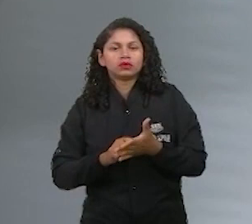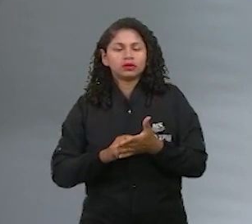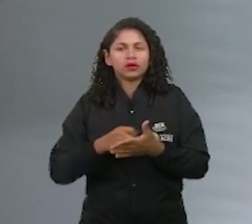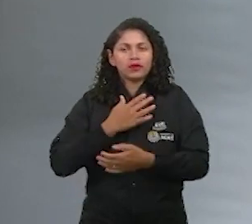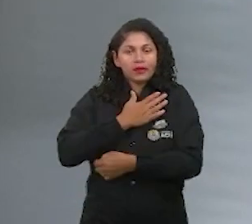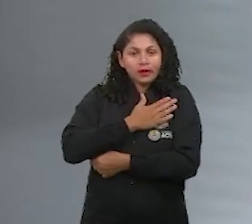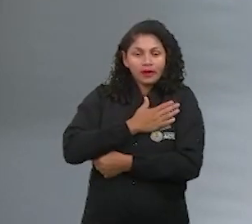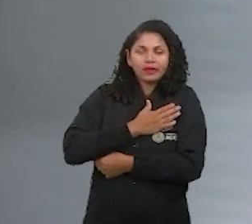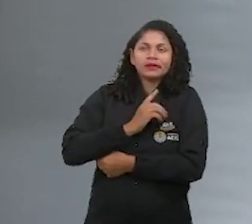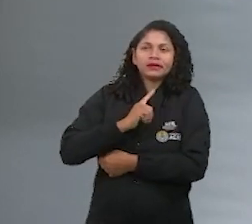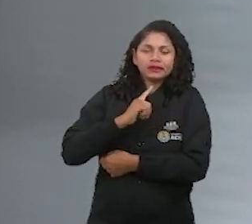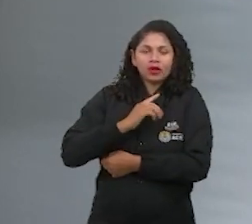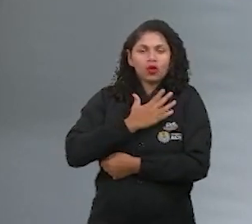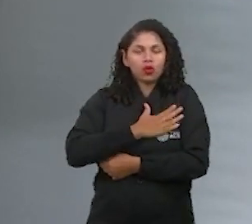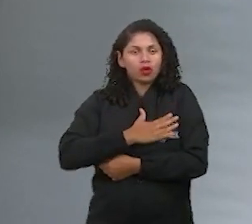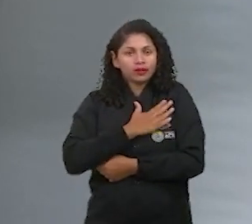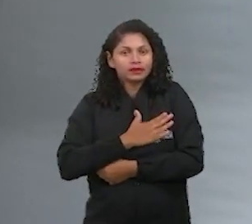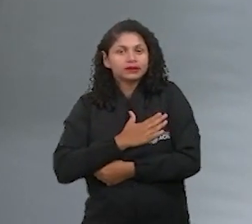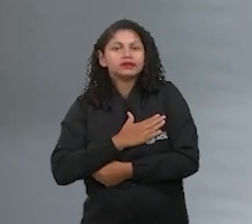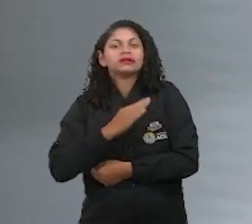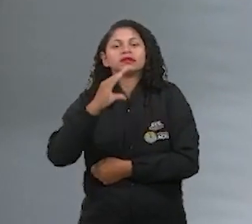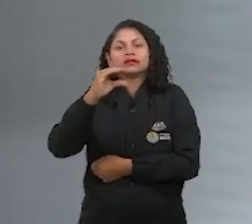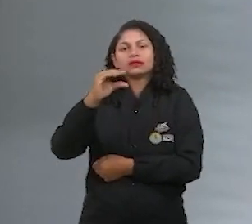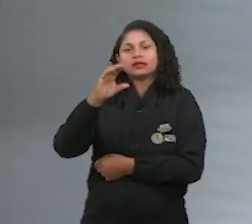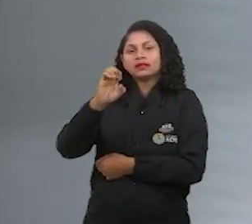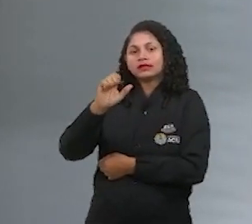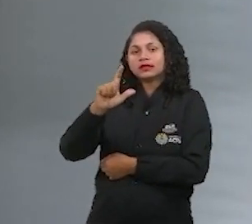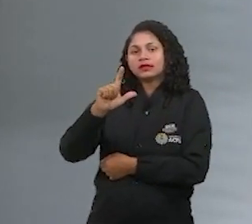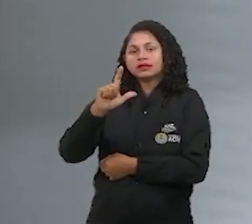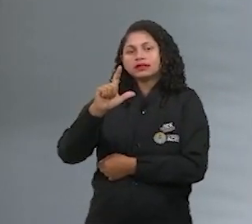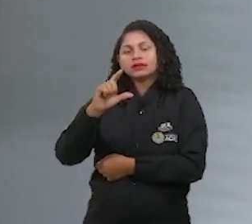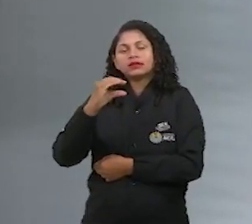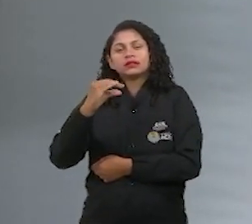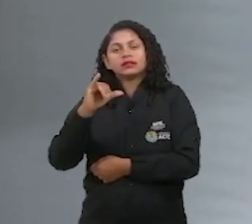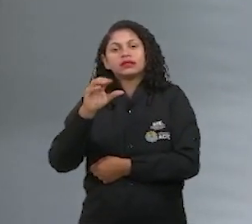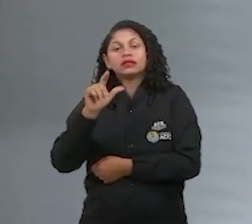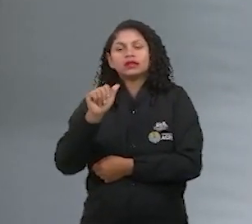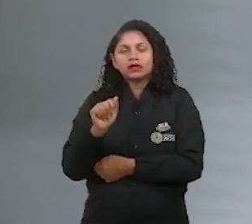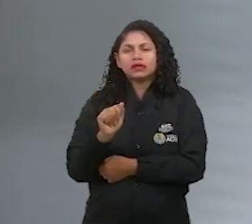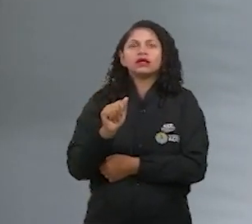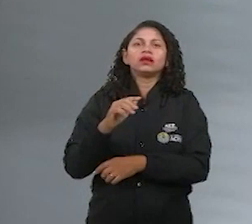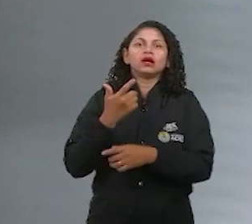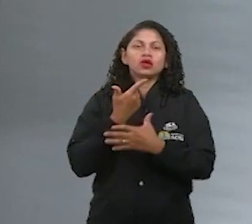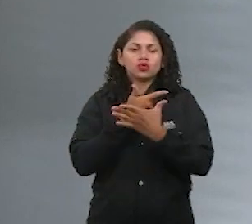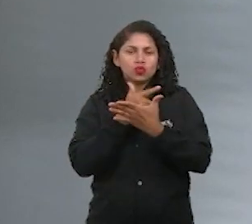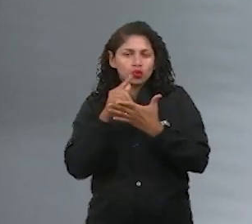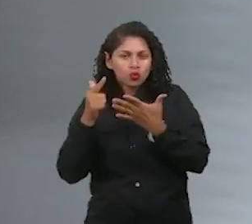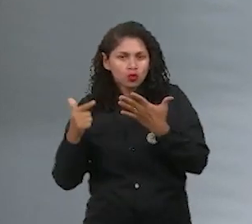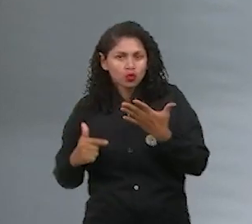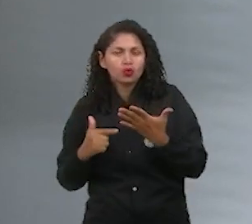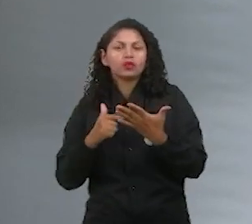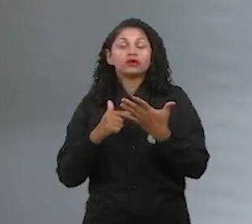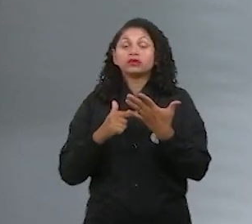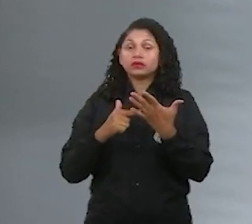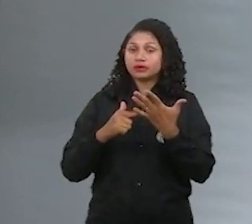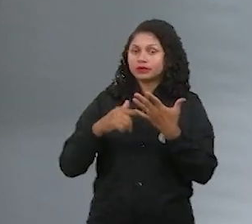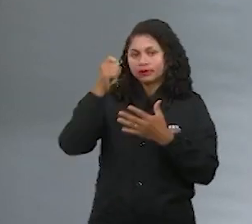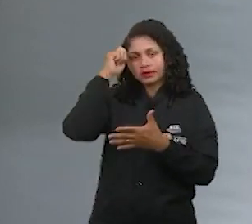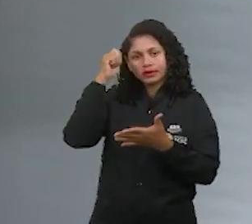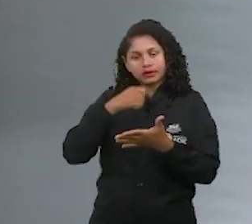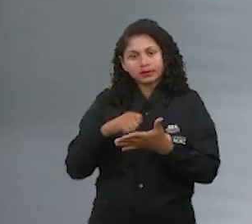é Cecília Meirelles, né, Vinícius de Moraes. Então, os grandes escritores, né, lógico que